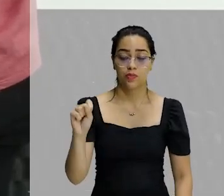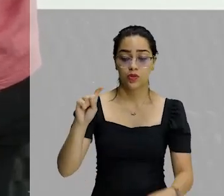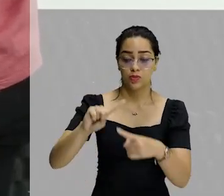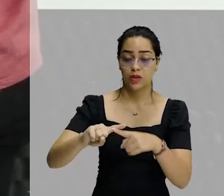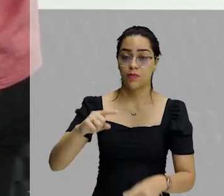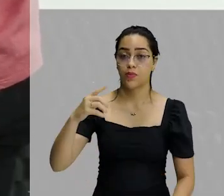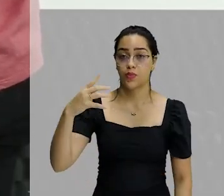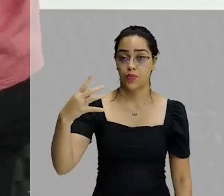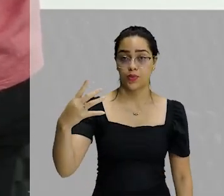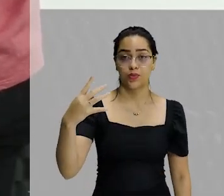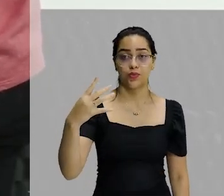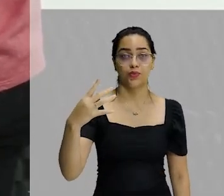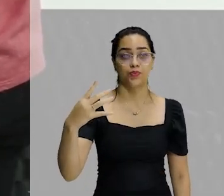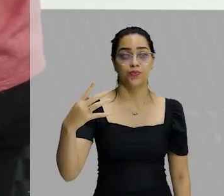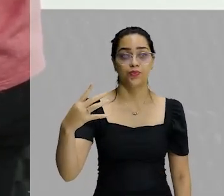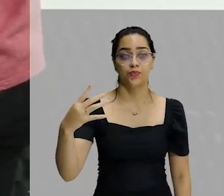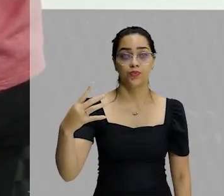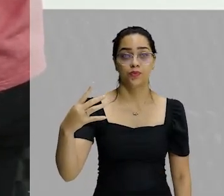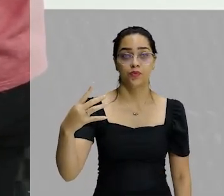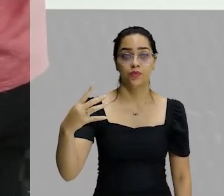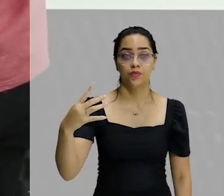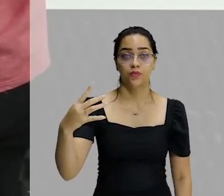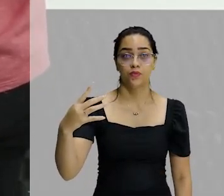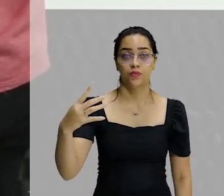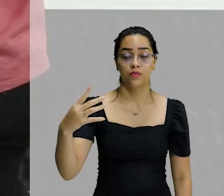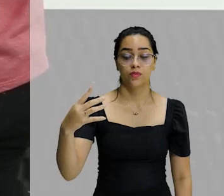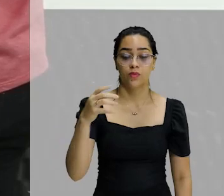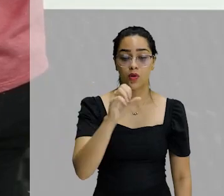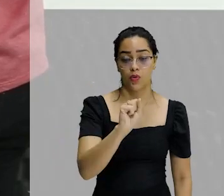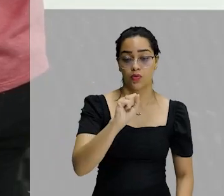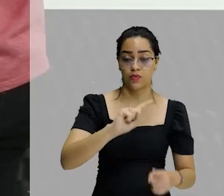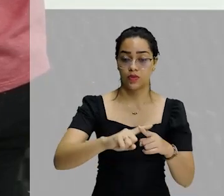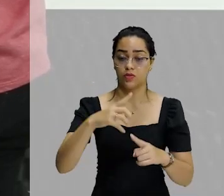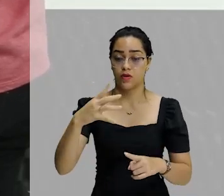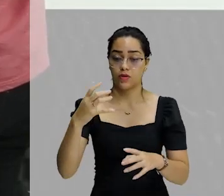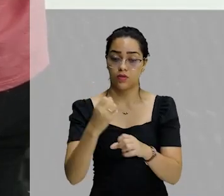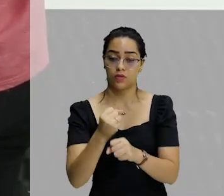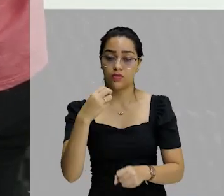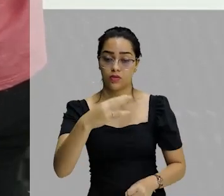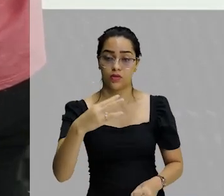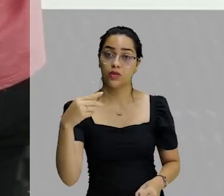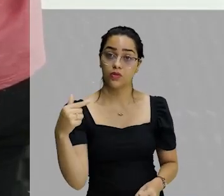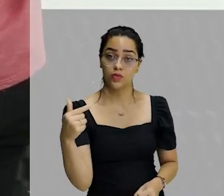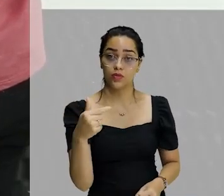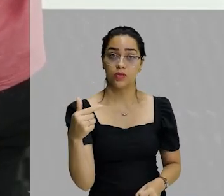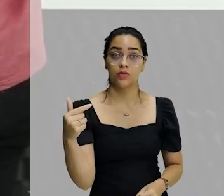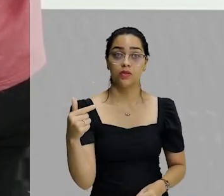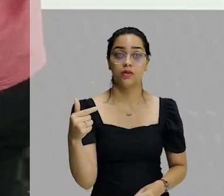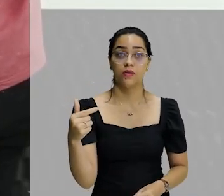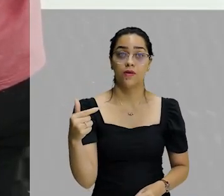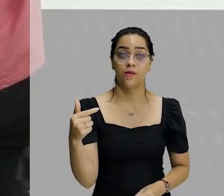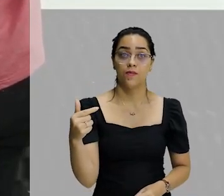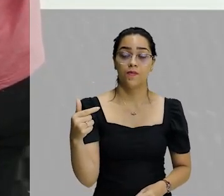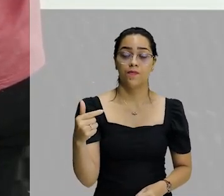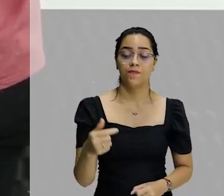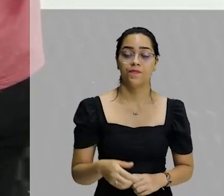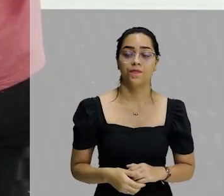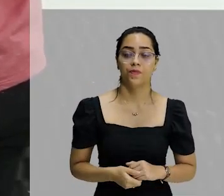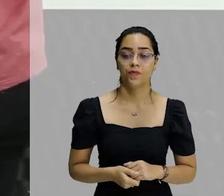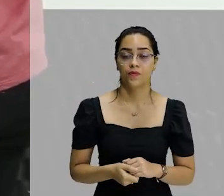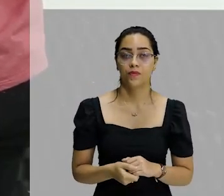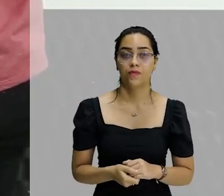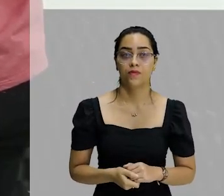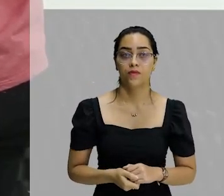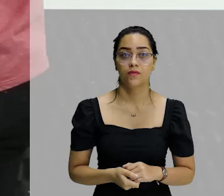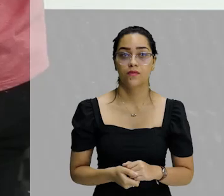por 4. Tá? 8 vezes 4, 32, fica 2, 1, 3. 2 vezes 4, 8,